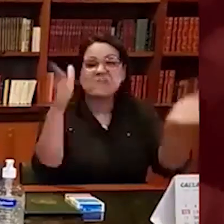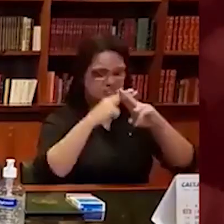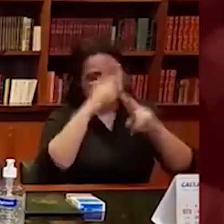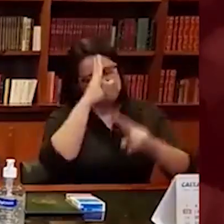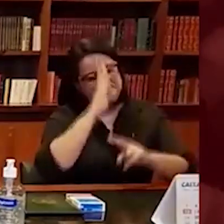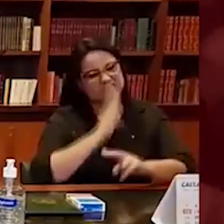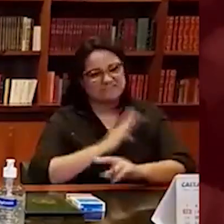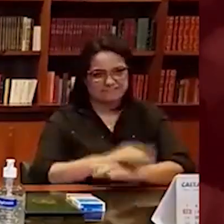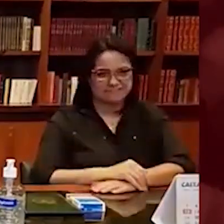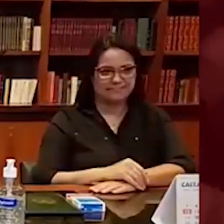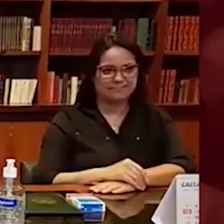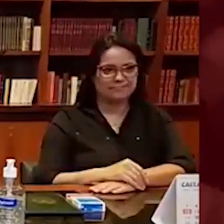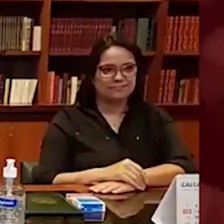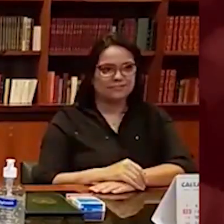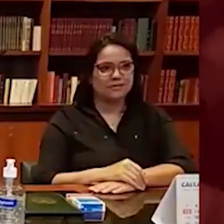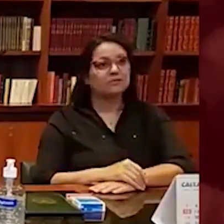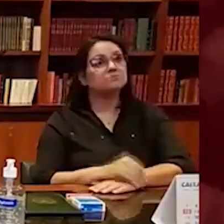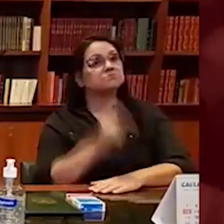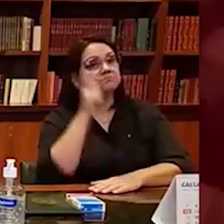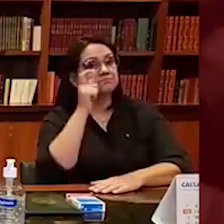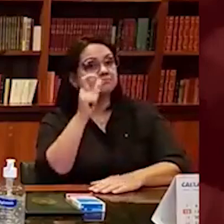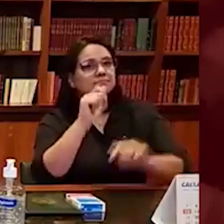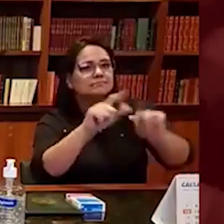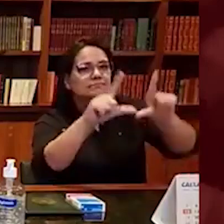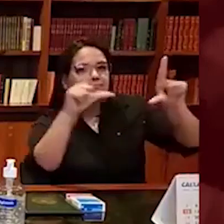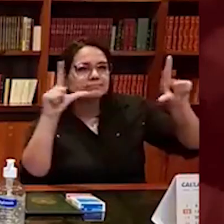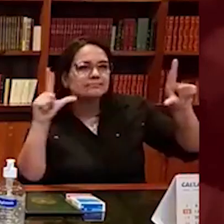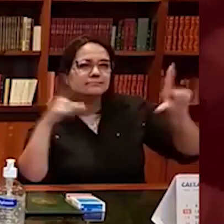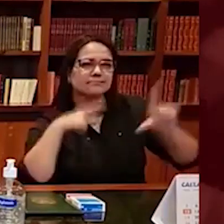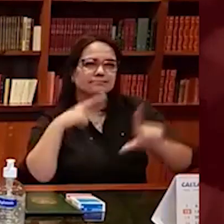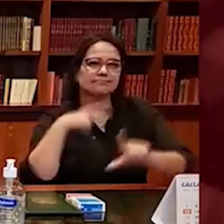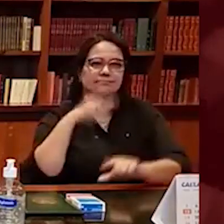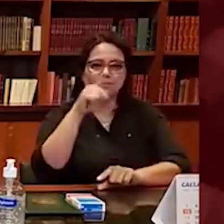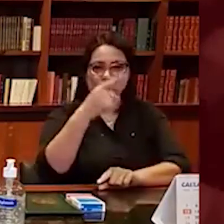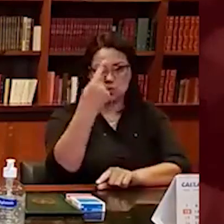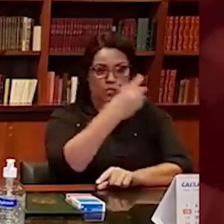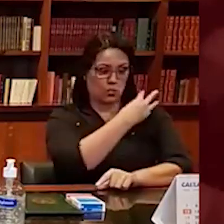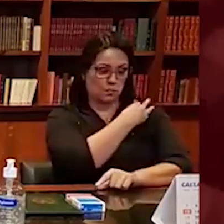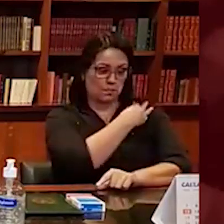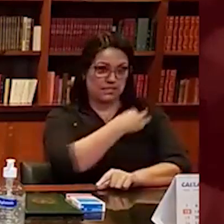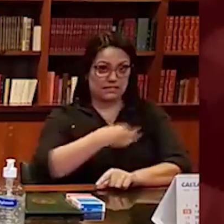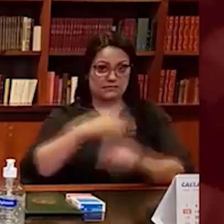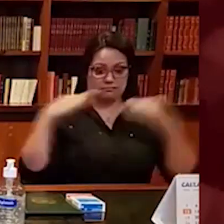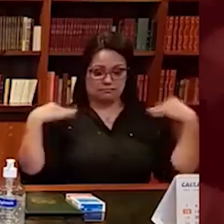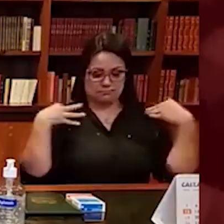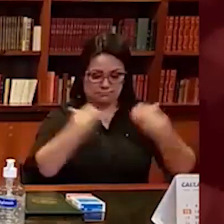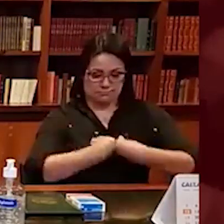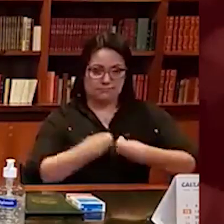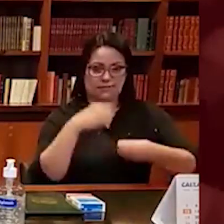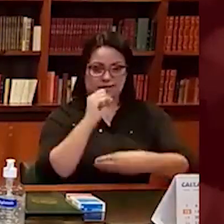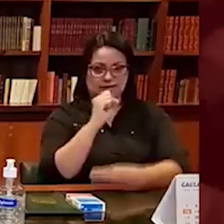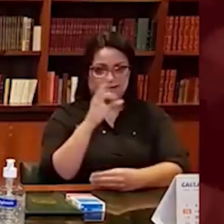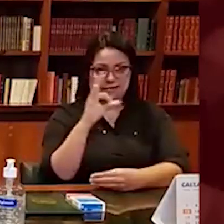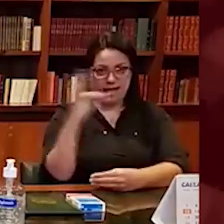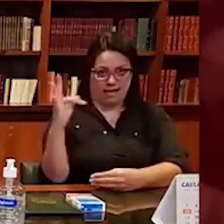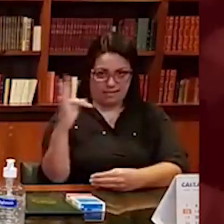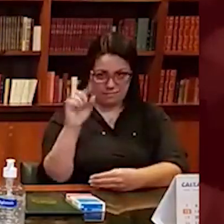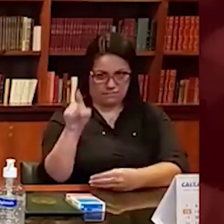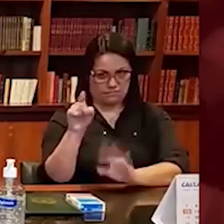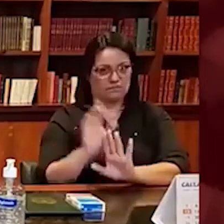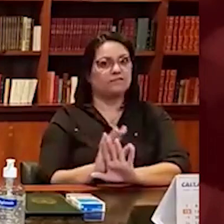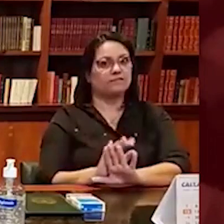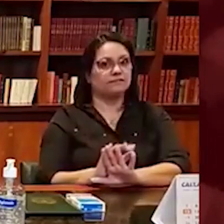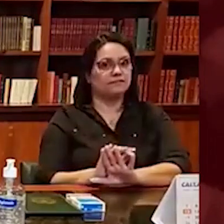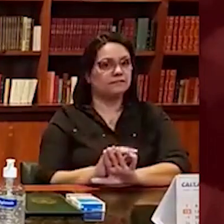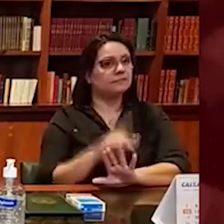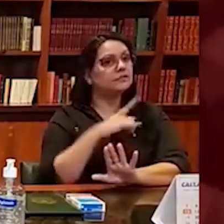ok? Só curiosidade, tá na tela aqui na frente uma decisão de um ministro do Supremo Tribunal Federal. Foi